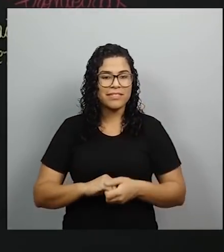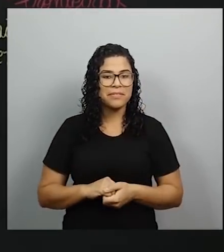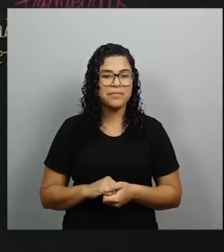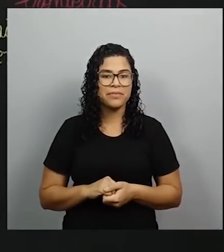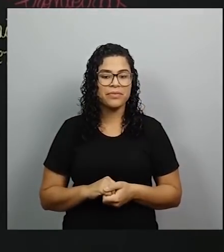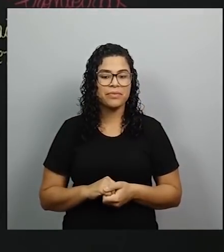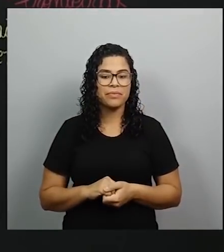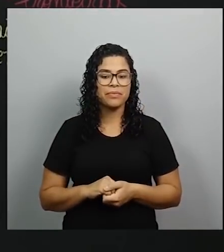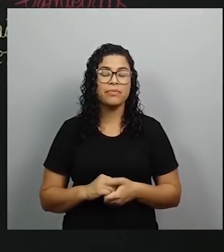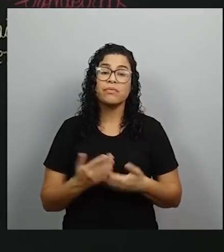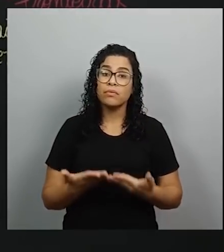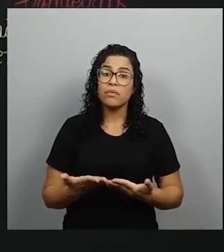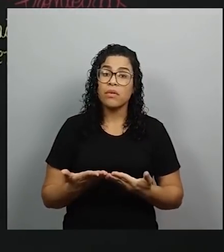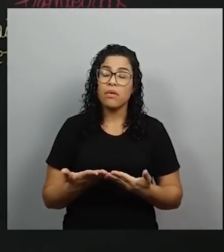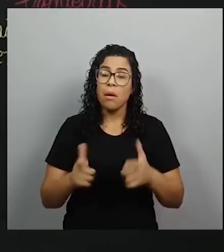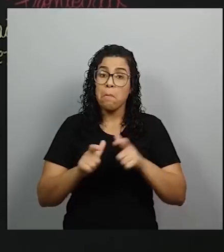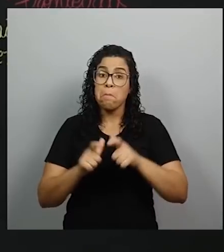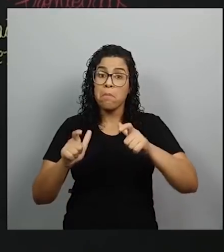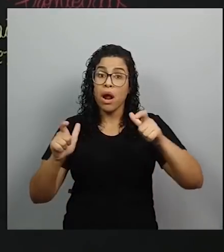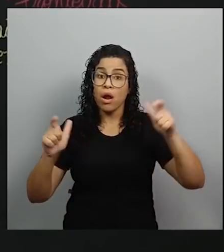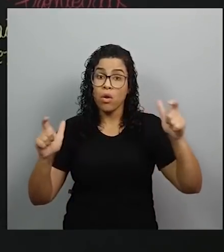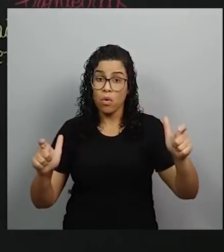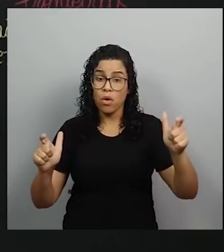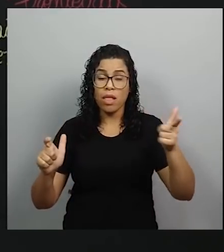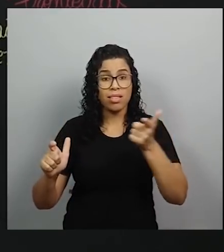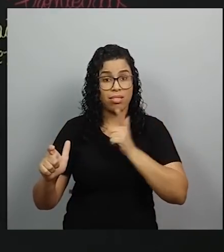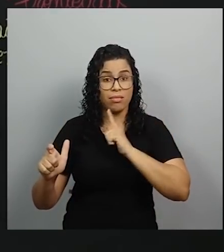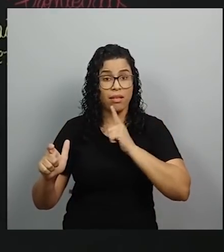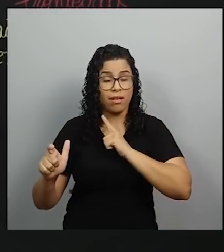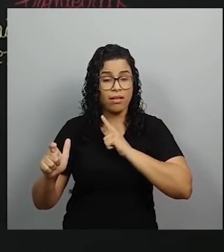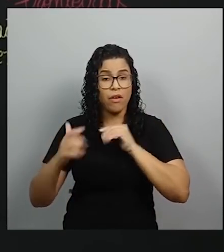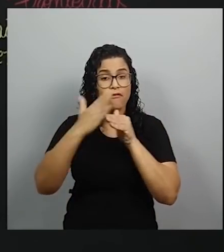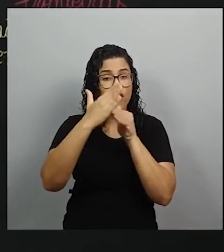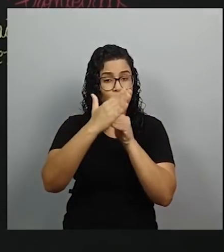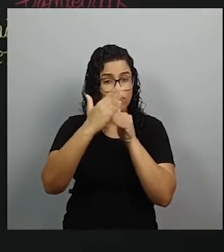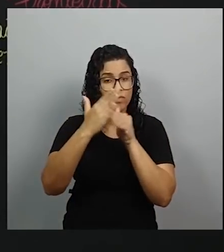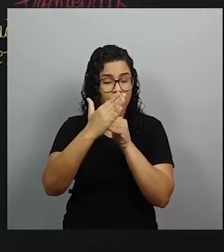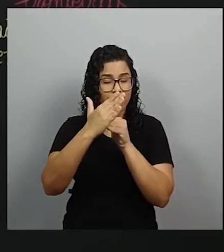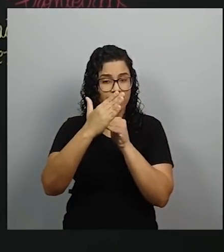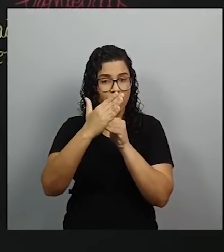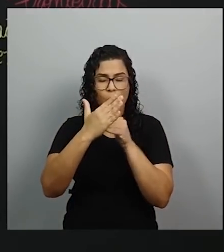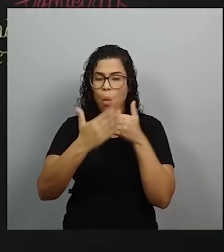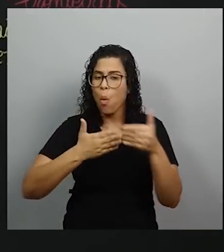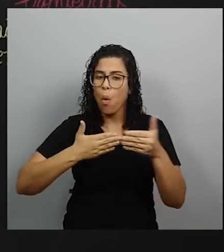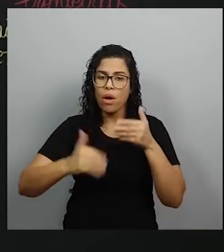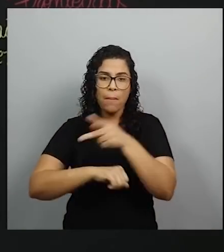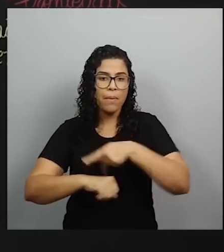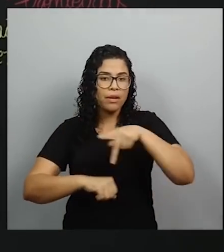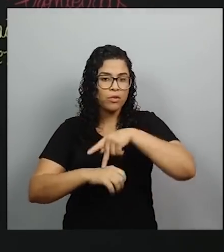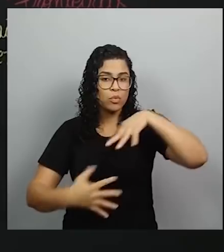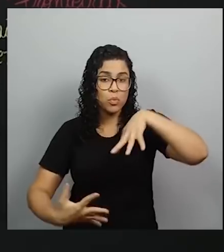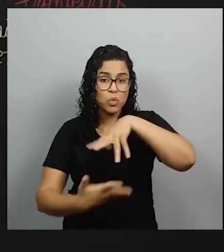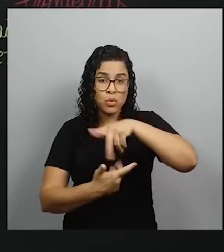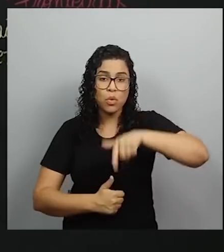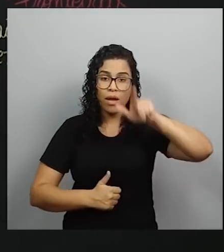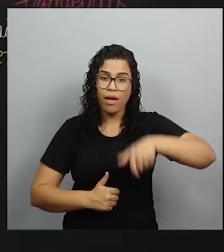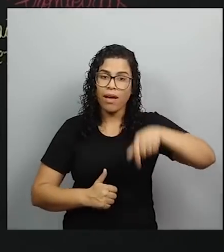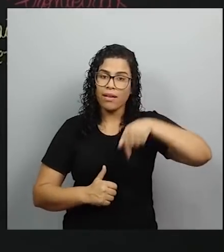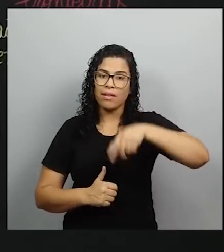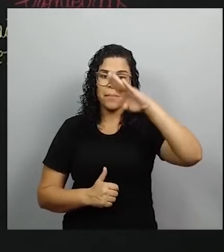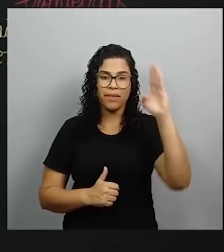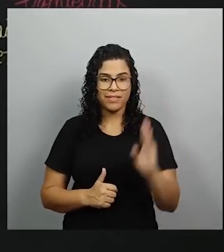a maior linha de fronteira que a França faz com qualquer outro país do mundo é com o Brasil. Sabiam disso?